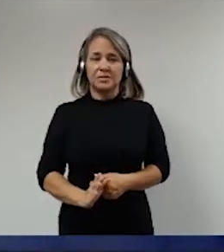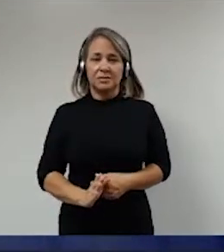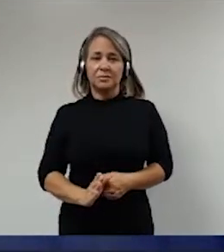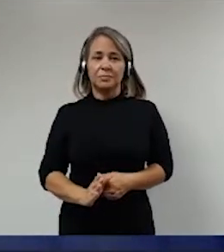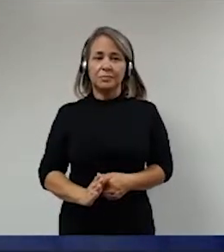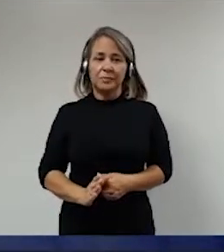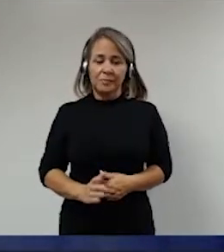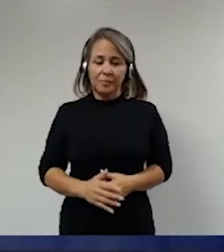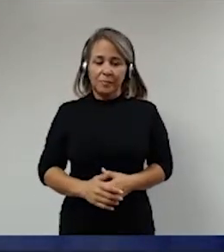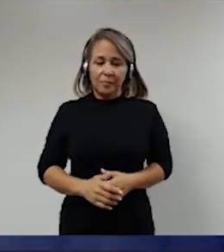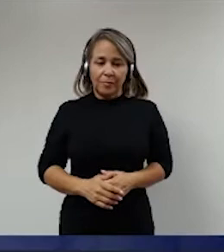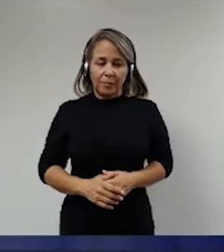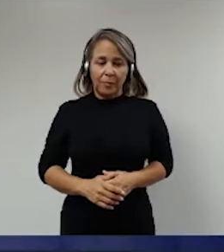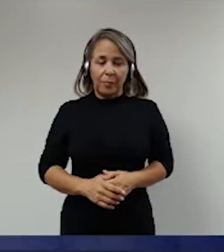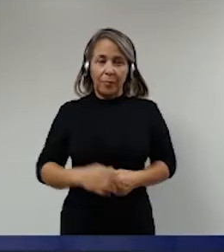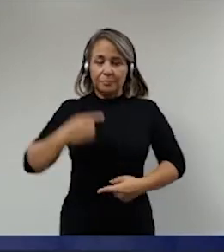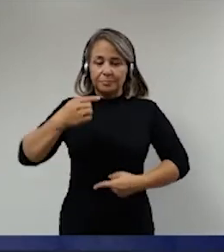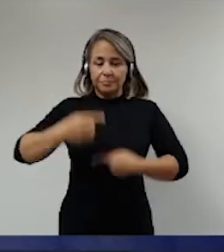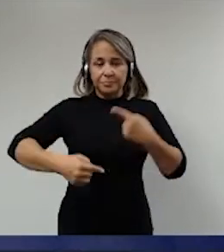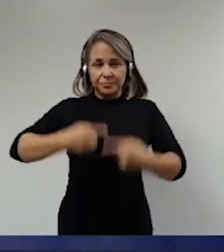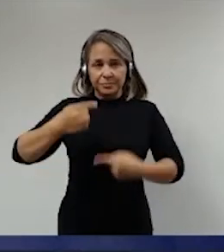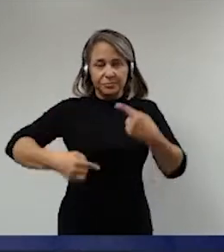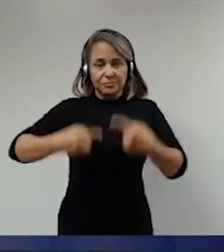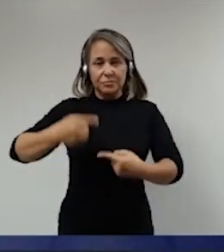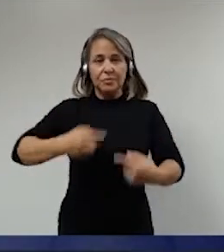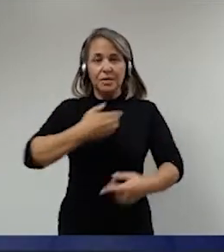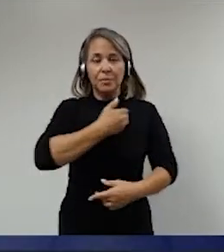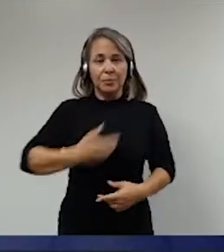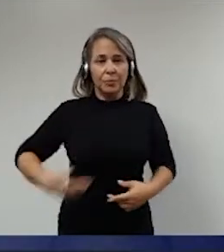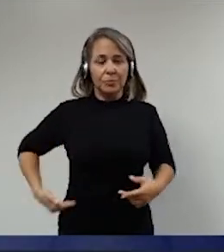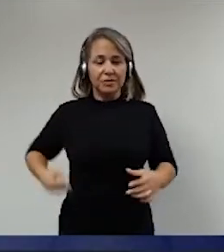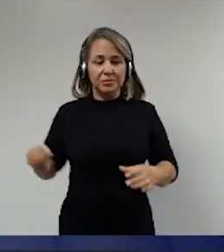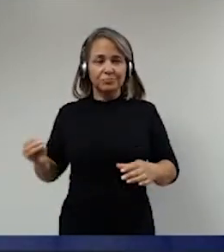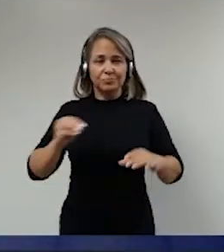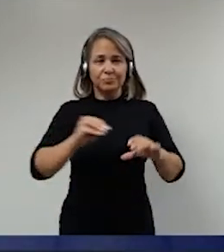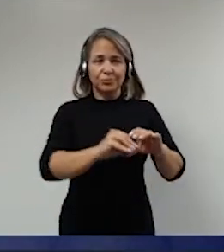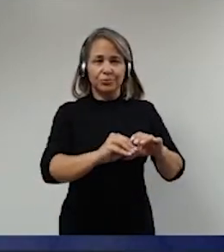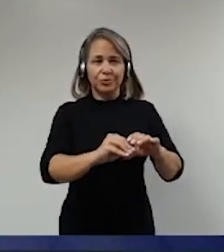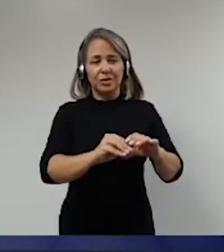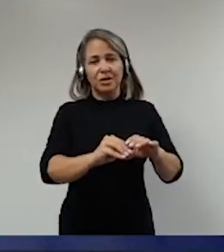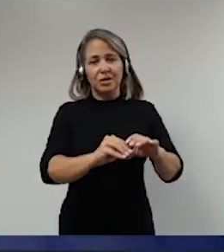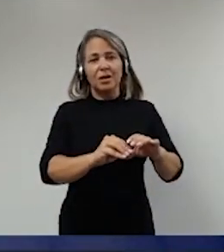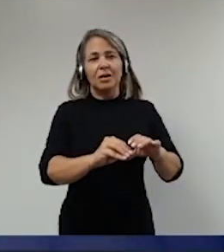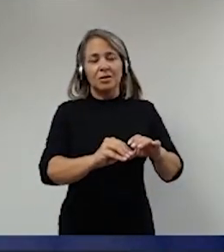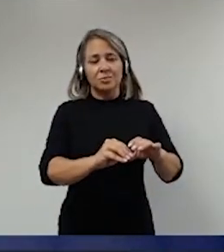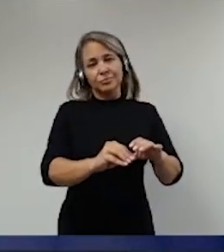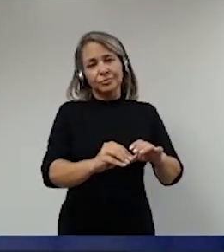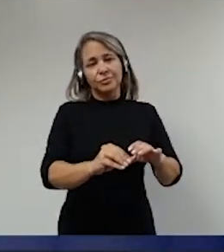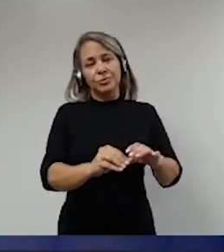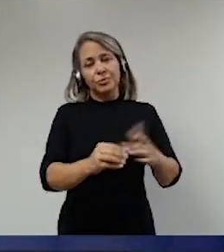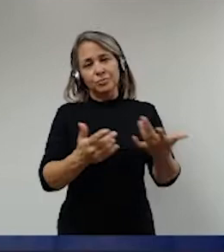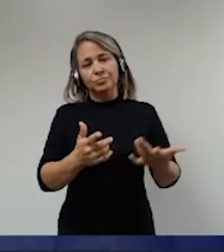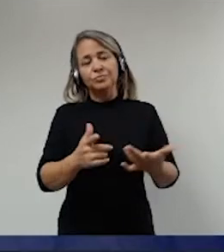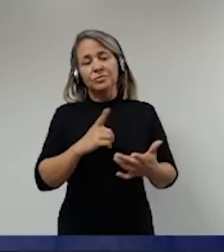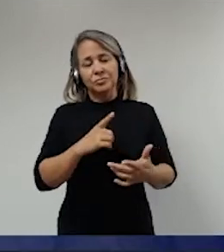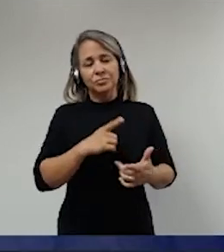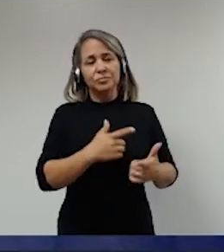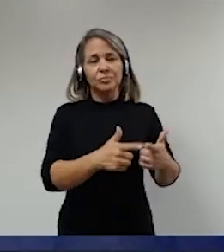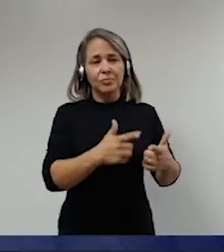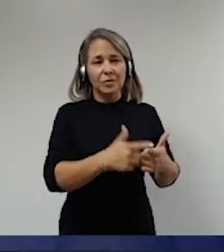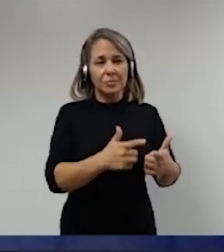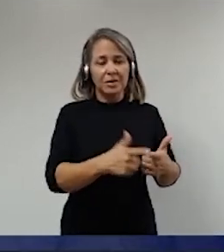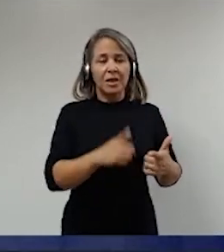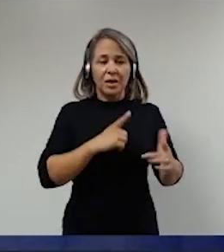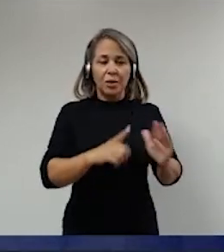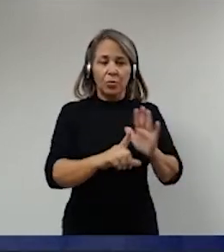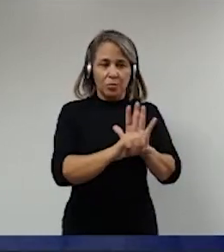Brasil, que as políticas públicas encetadas aqui foram muito suficientes, apesar de haver uma